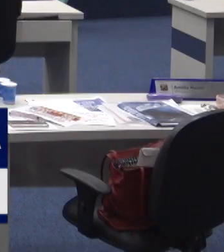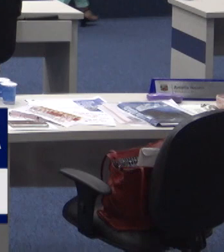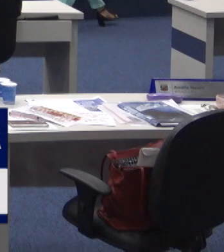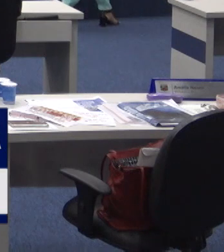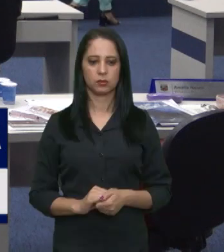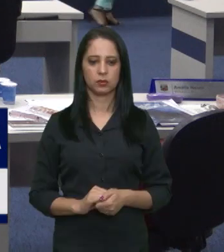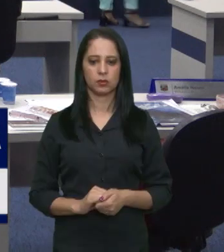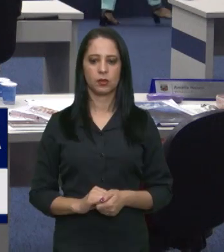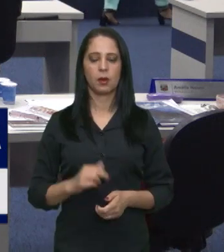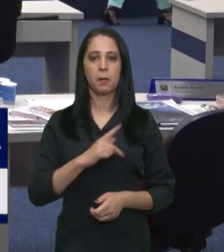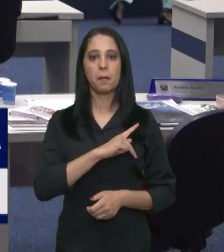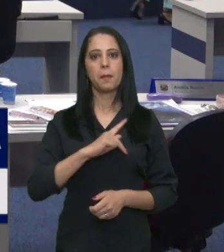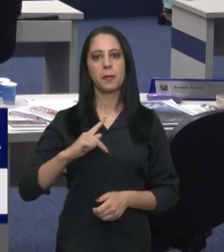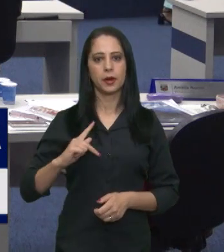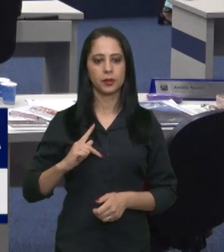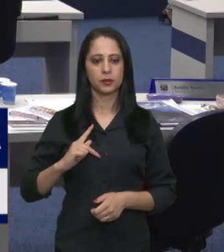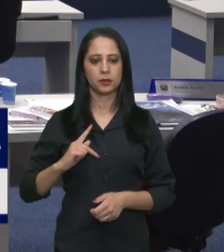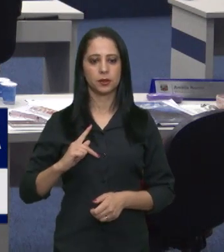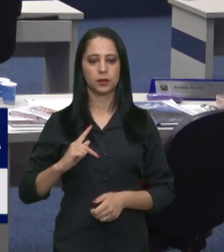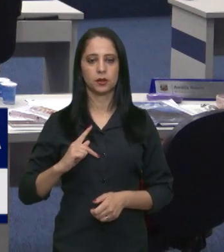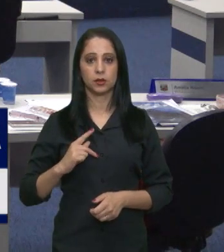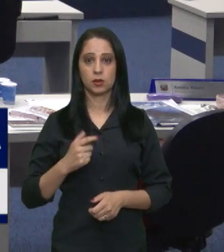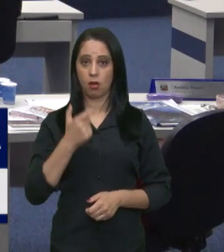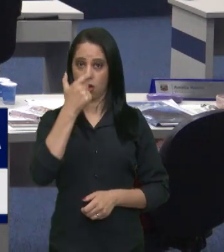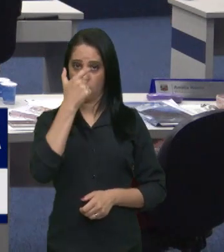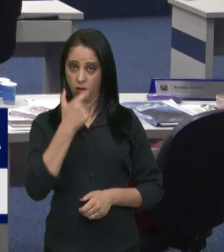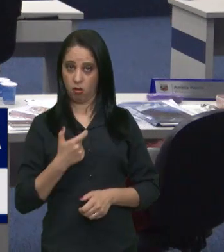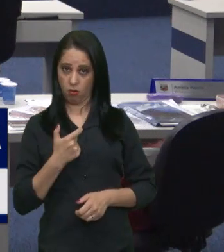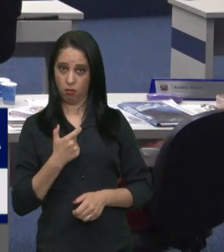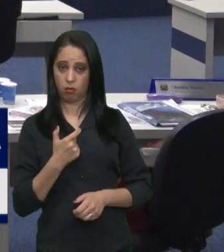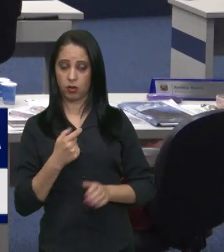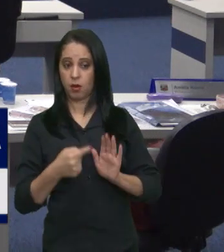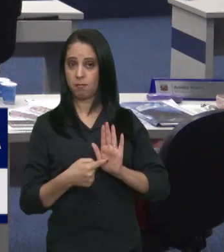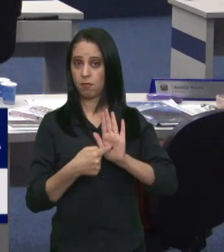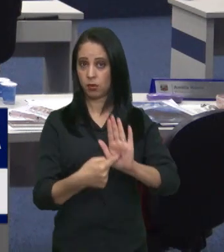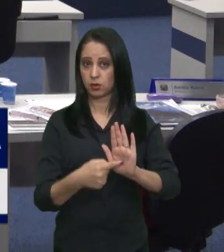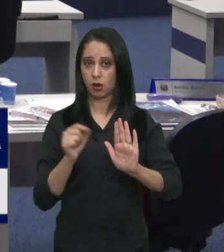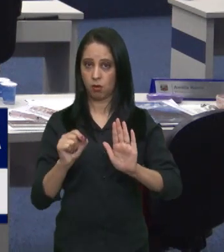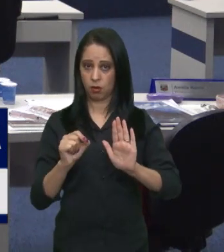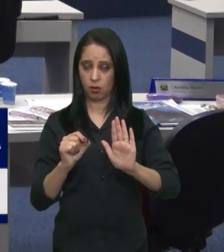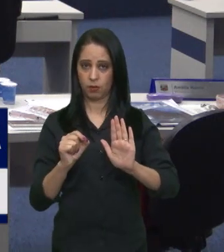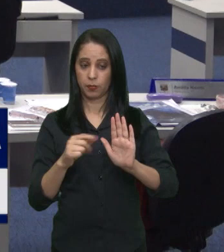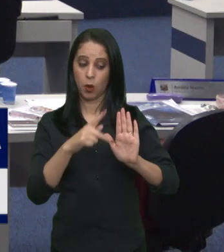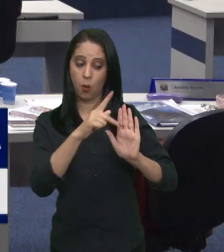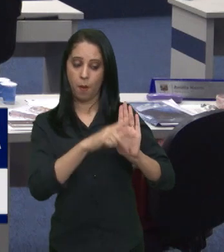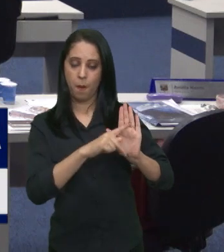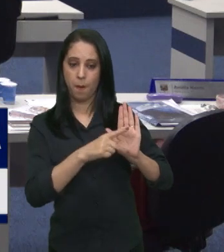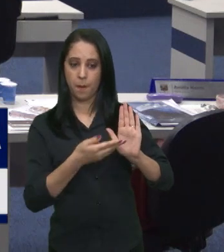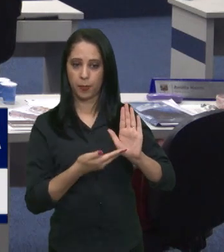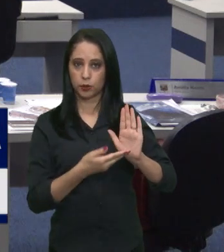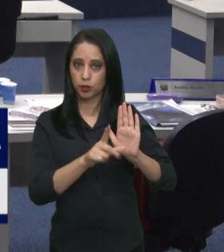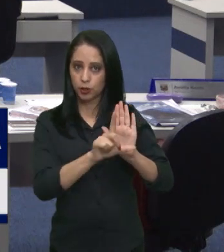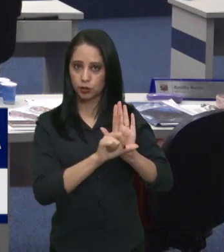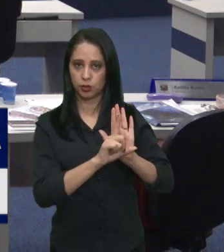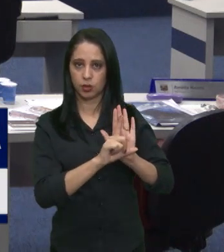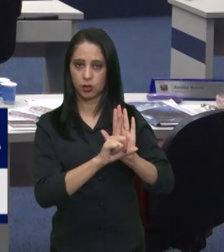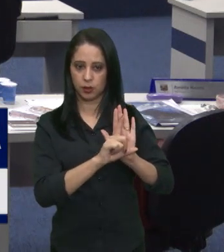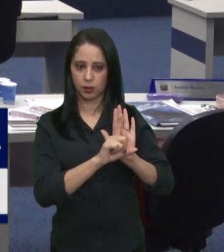Senhor presidente, o meu destaque é que o projeto de lei